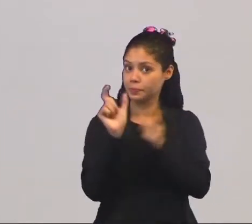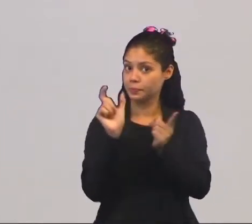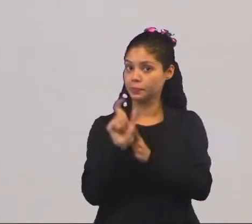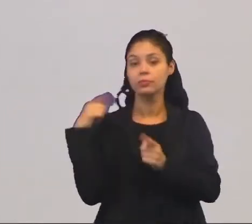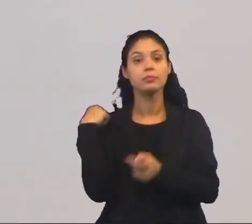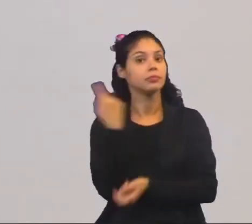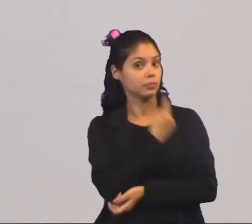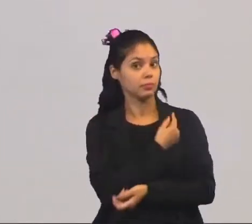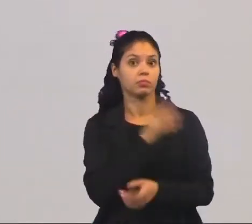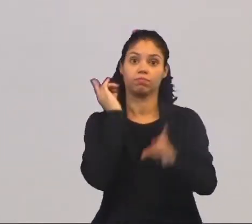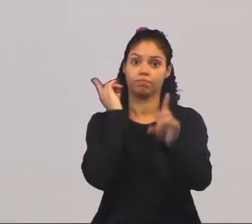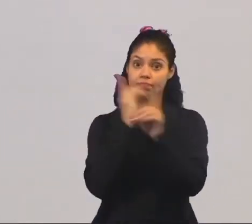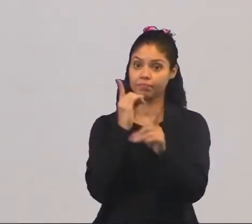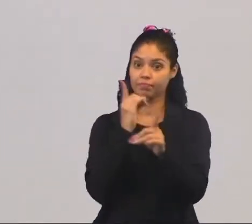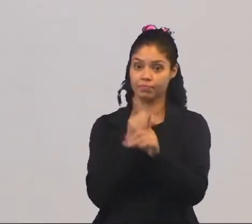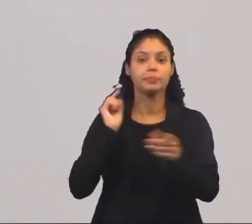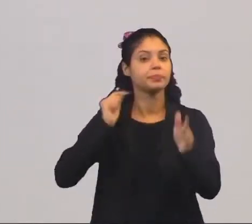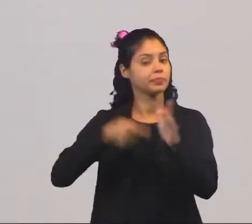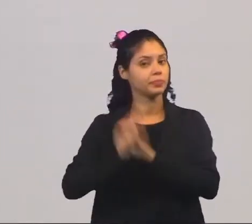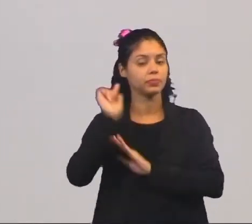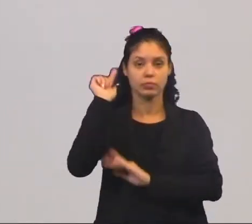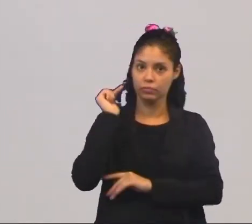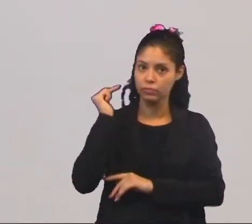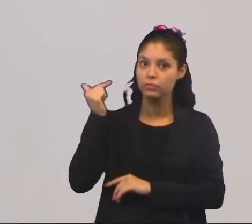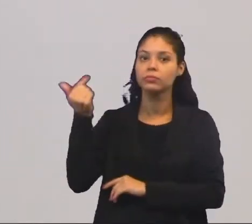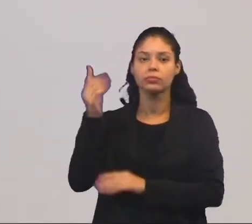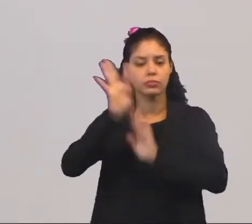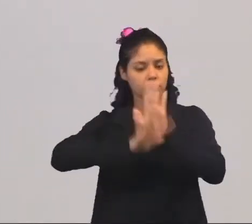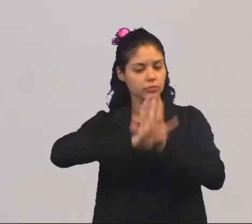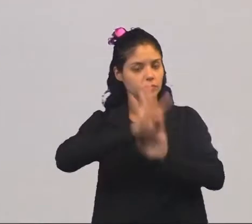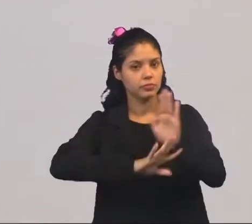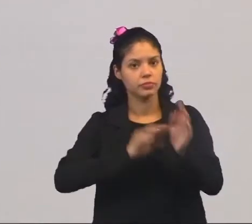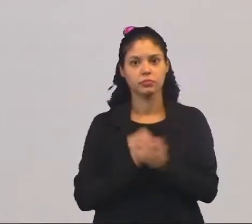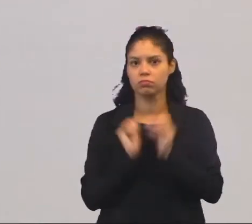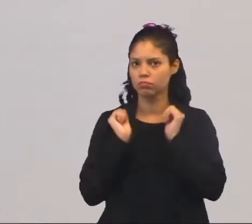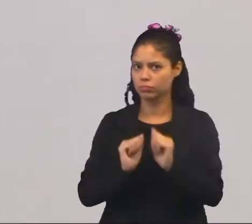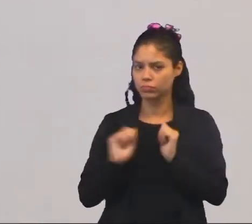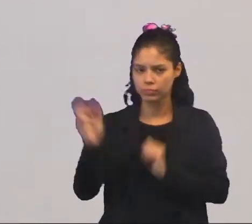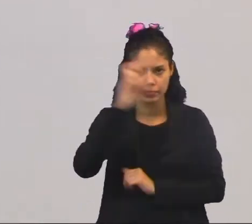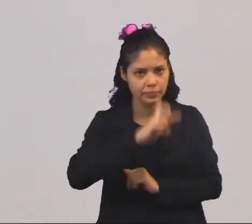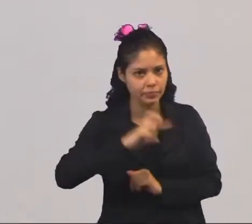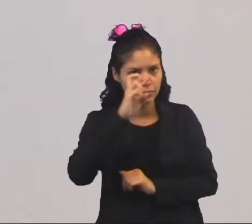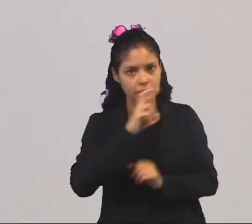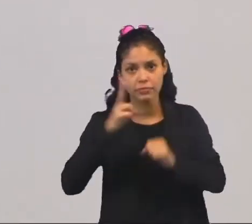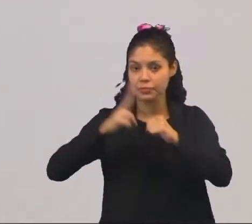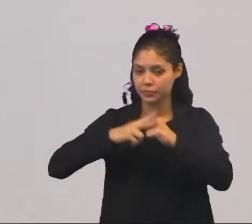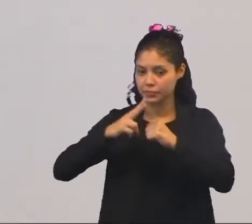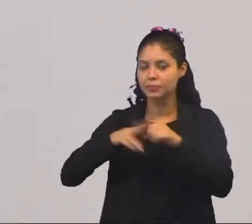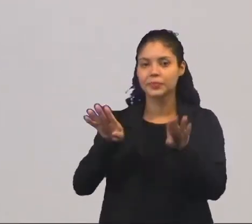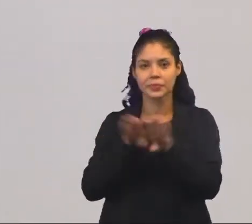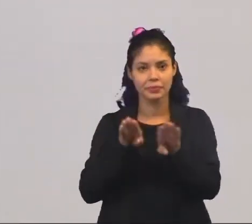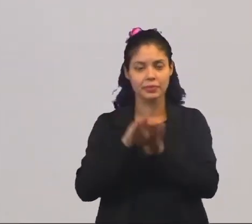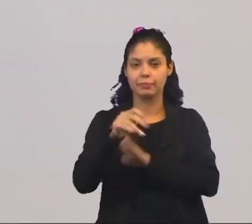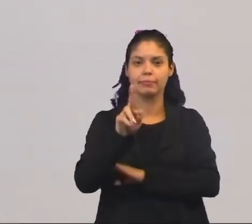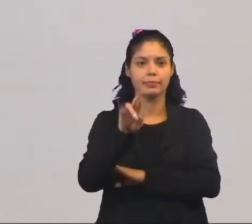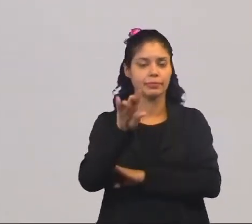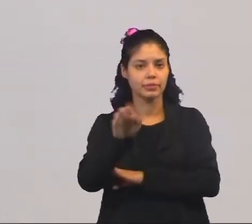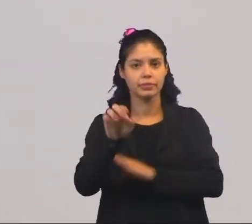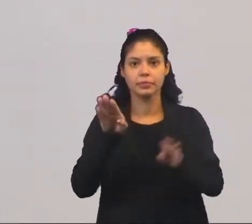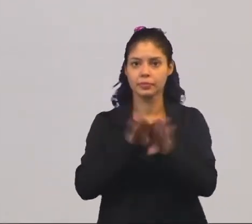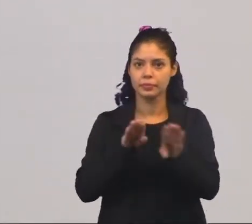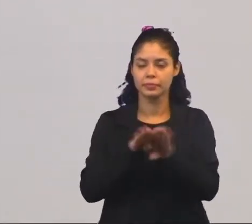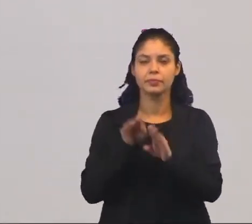palavras que nós vamos localizar, dentro de um texto. Nós podemos analisar esse verbete também, como nós fizemos nas